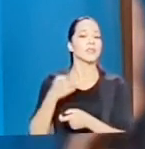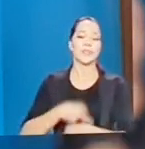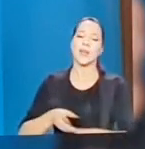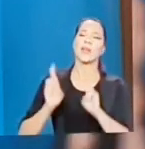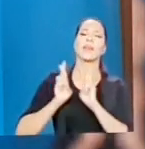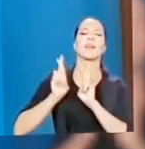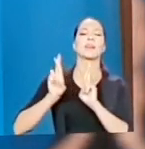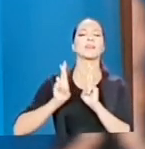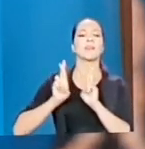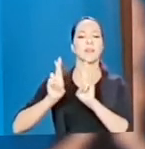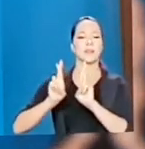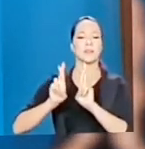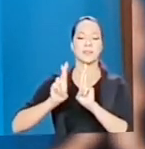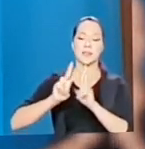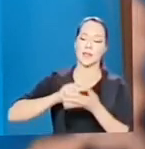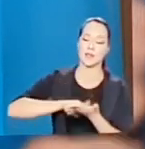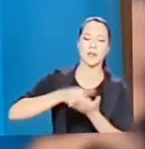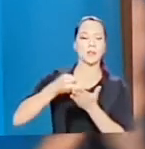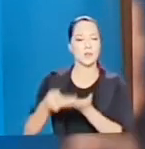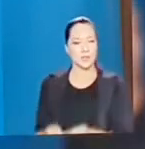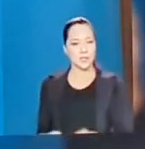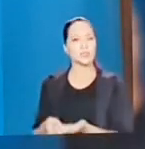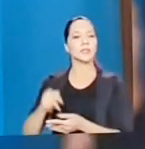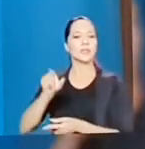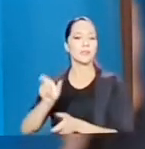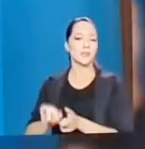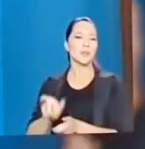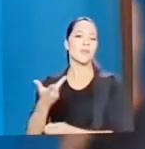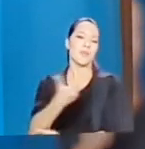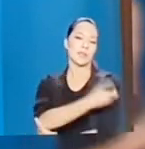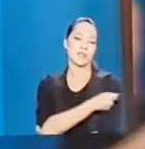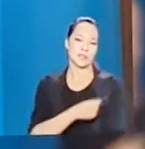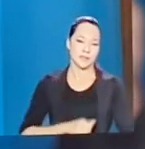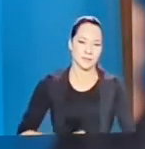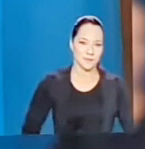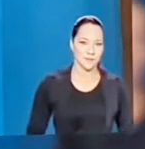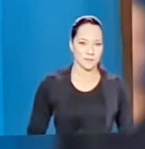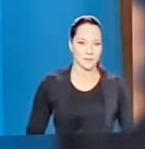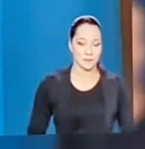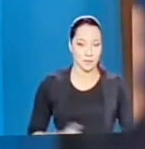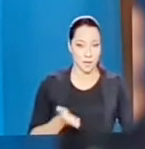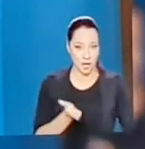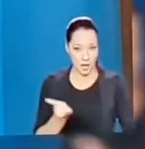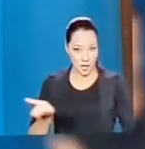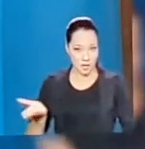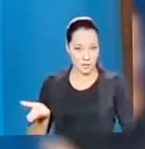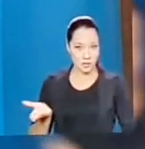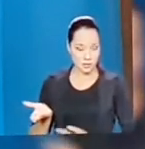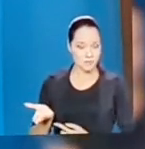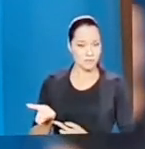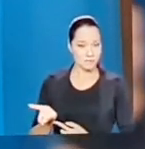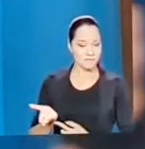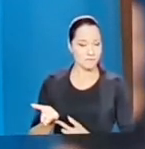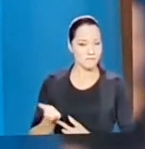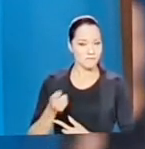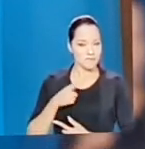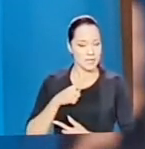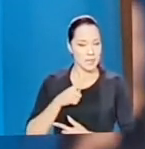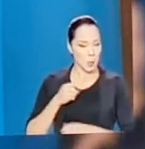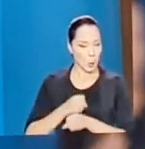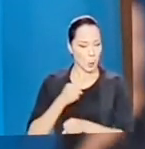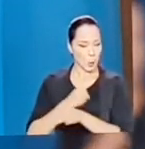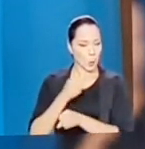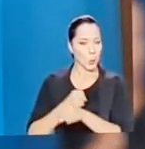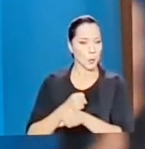esperança, traduzida sob a forma de vacina. Esses que construíram ao longo de